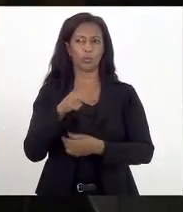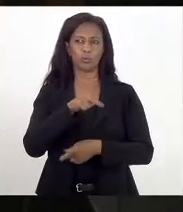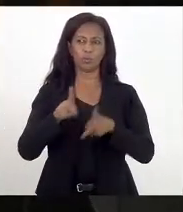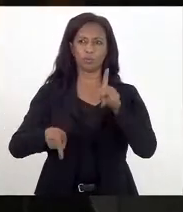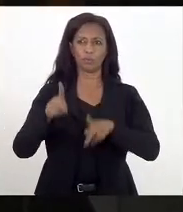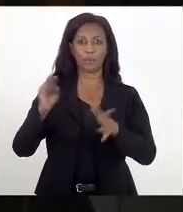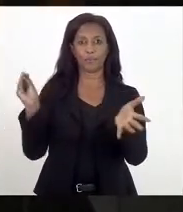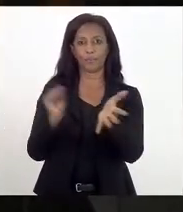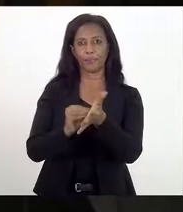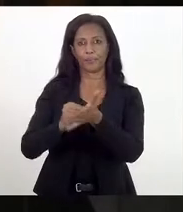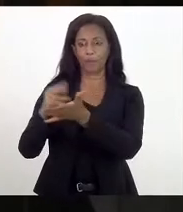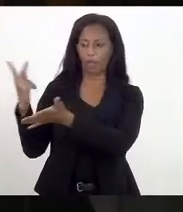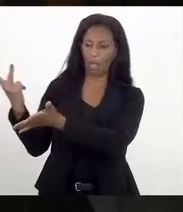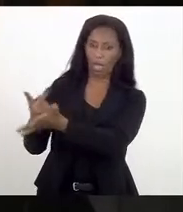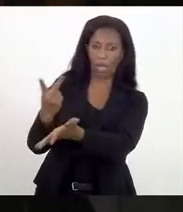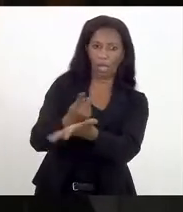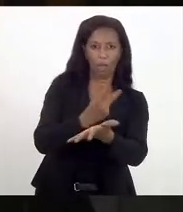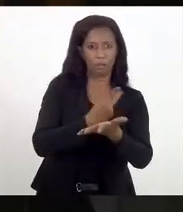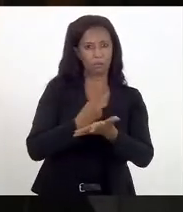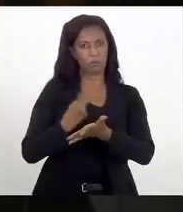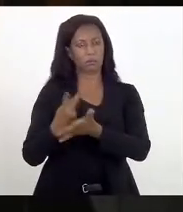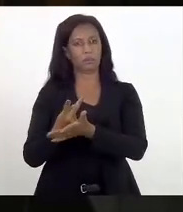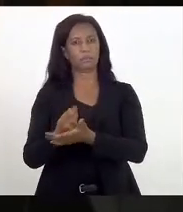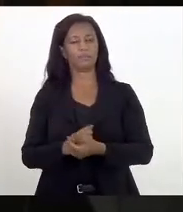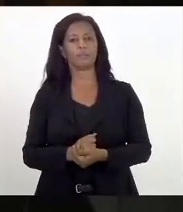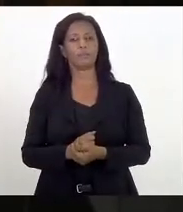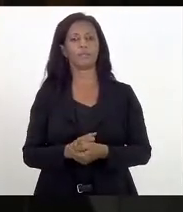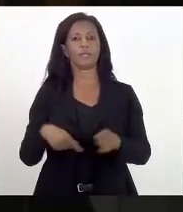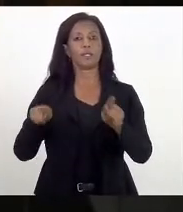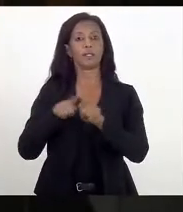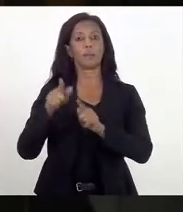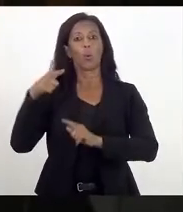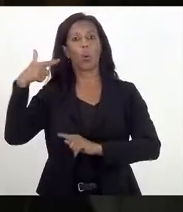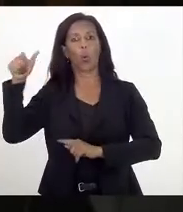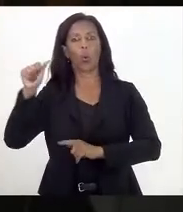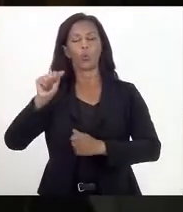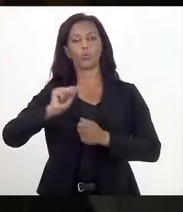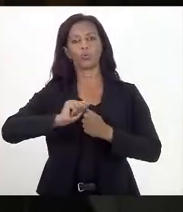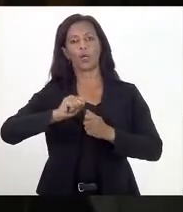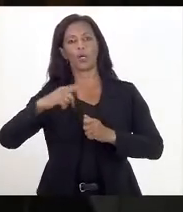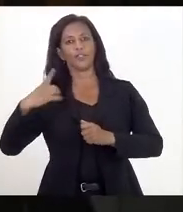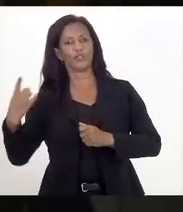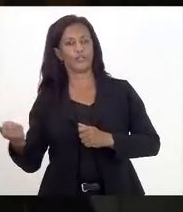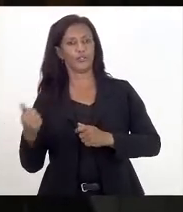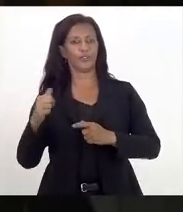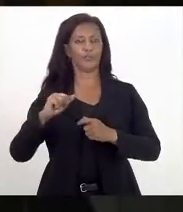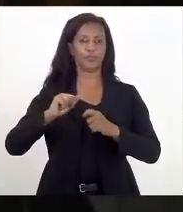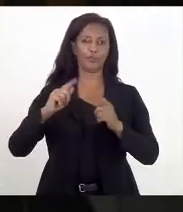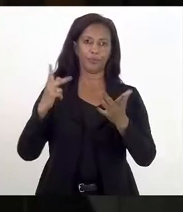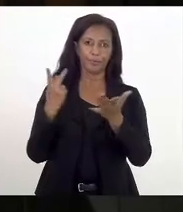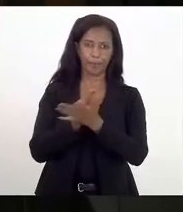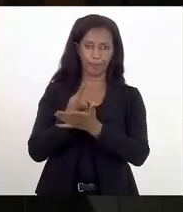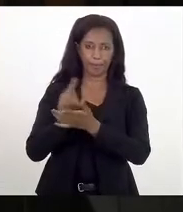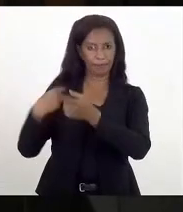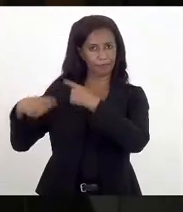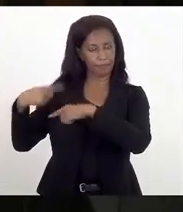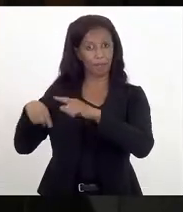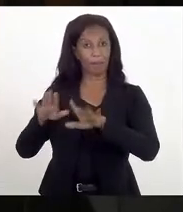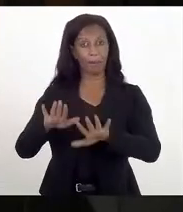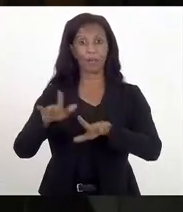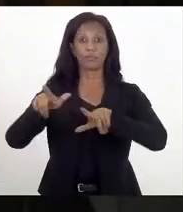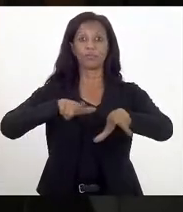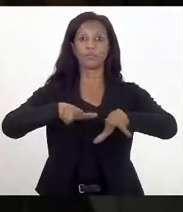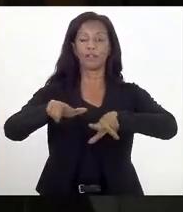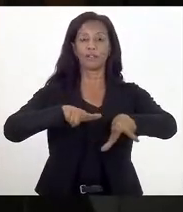da incompetência, da inoperância, além de outros adjetivos de gestões anteriores. No entanto, no trabalho